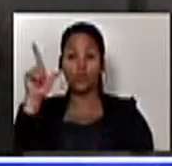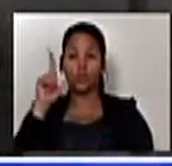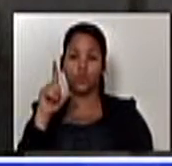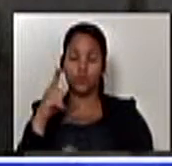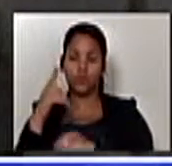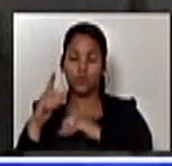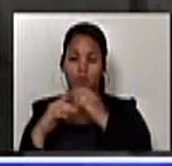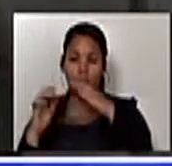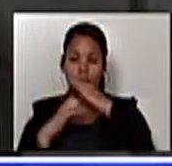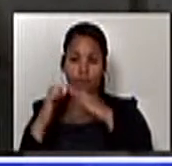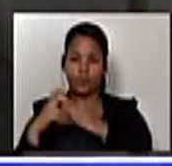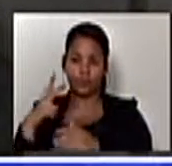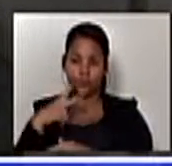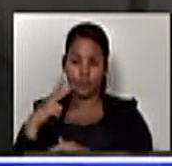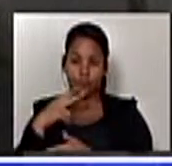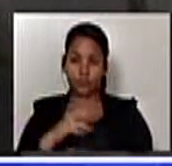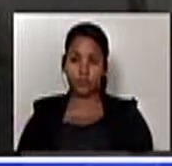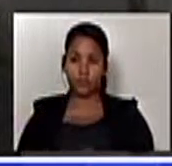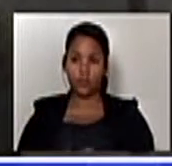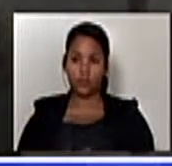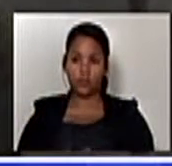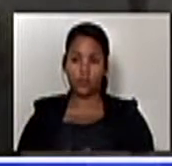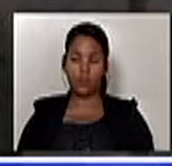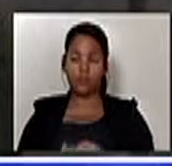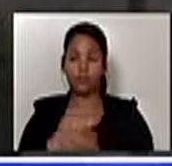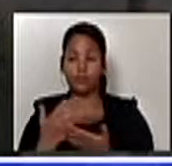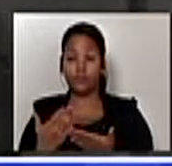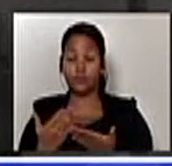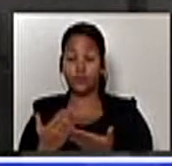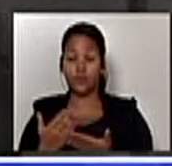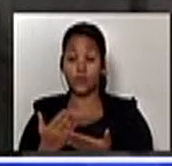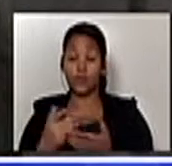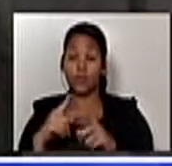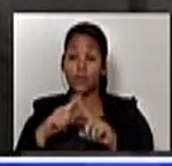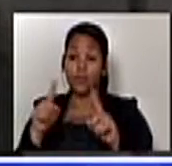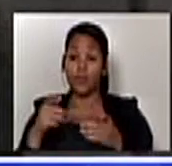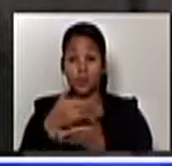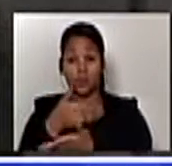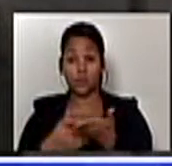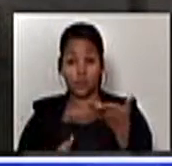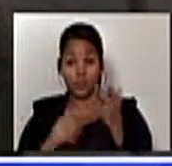gente tem um contrato de compra e venda com a União,